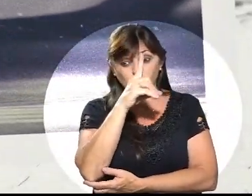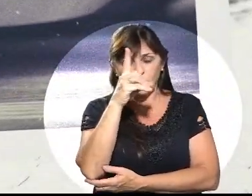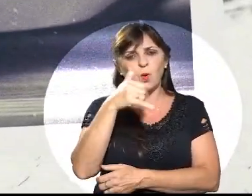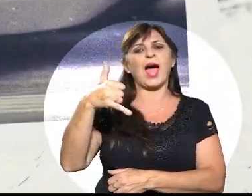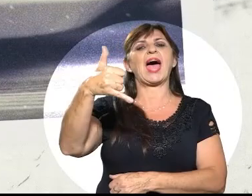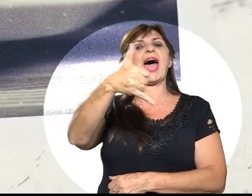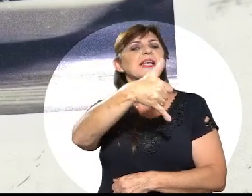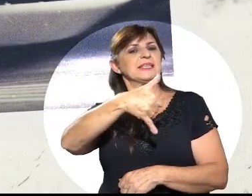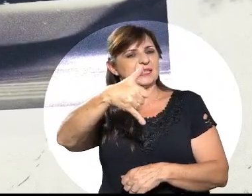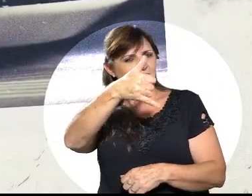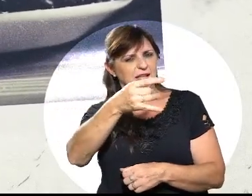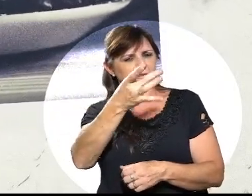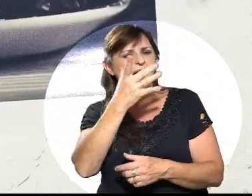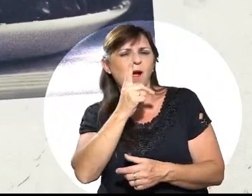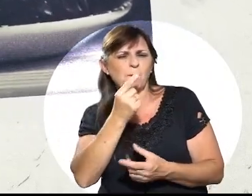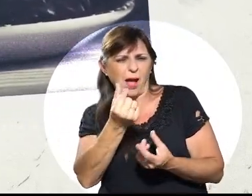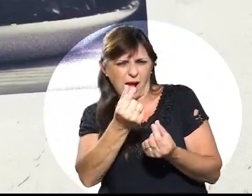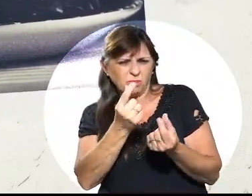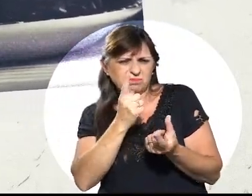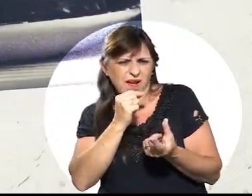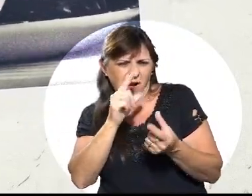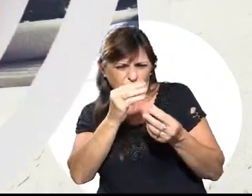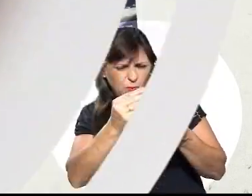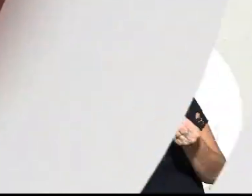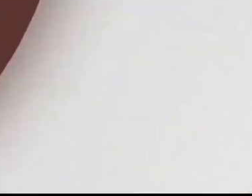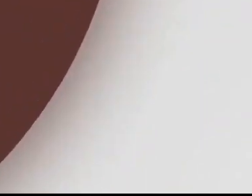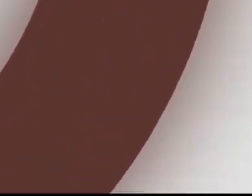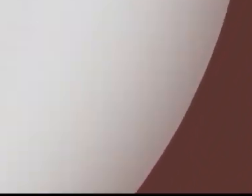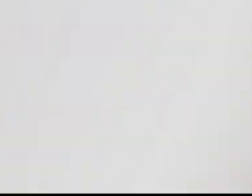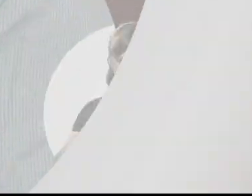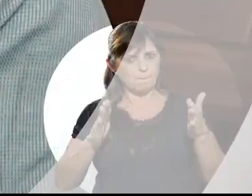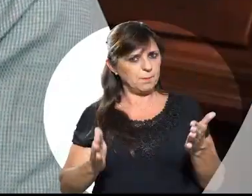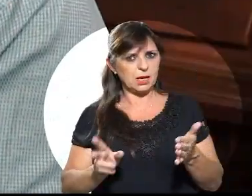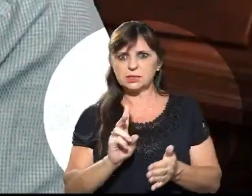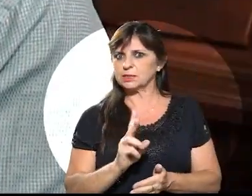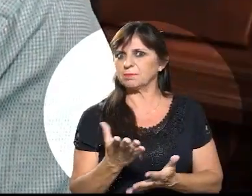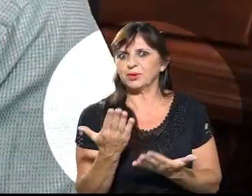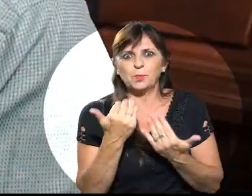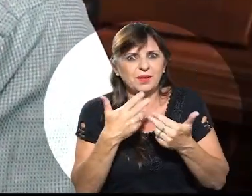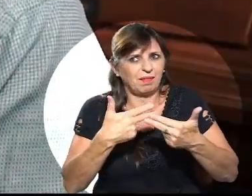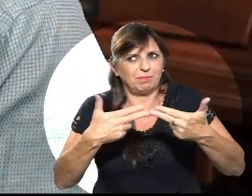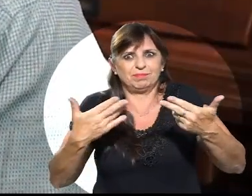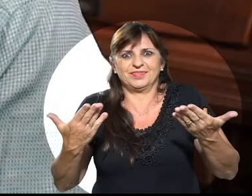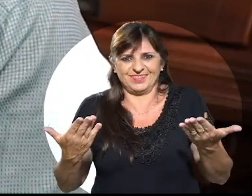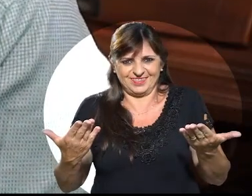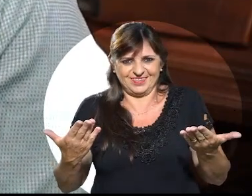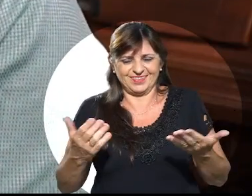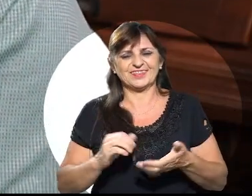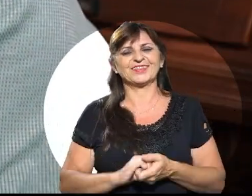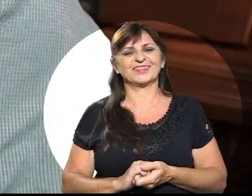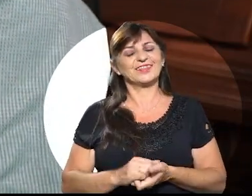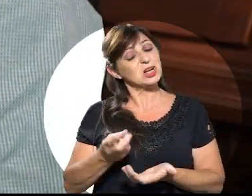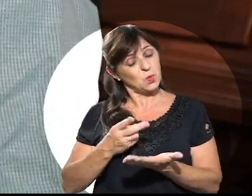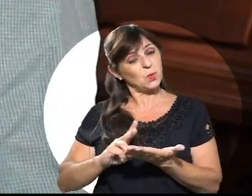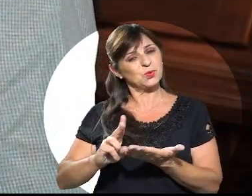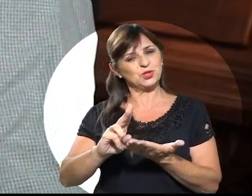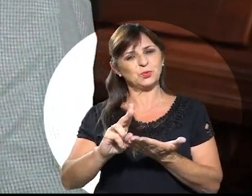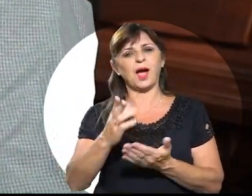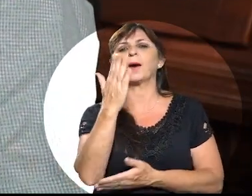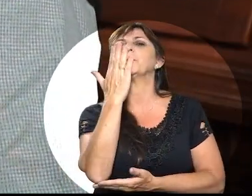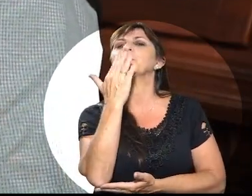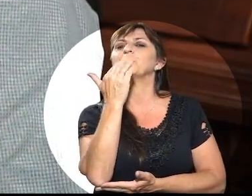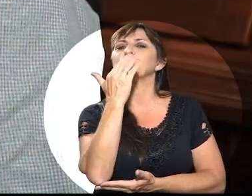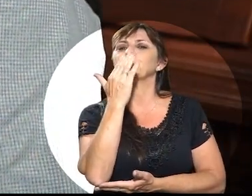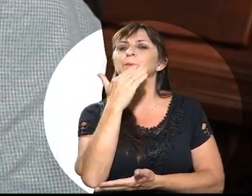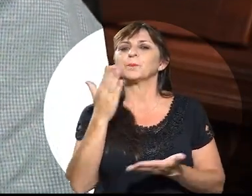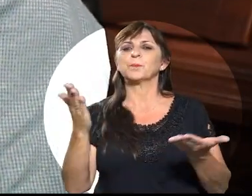orgulho para o seu povo. A mesa é sempre farta. Dando sequência aos pratos, estamos aqui com o